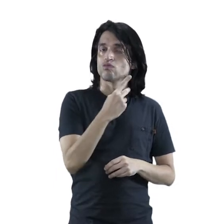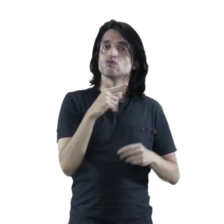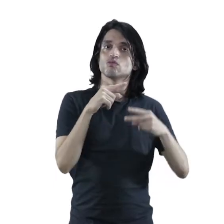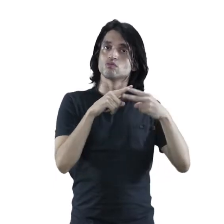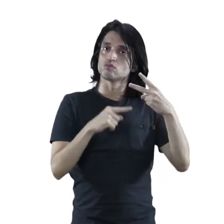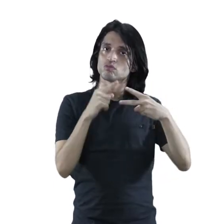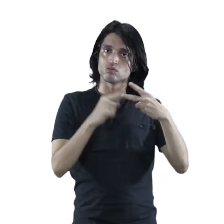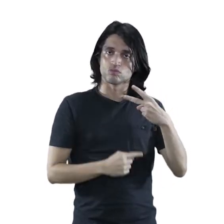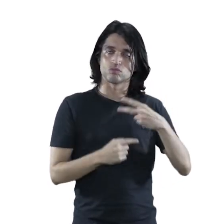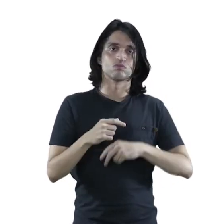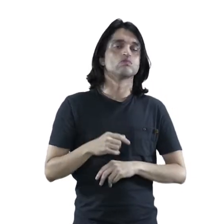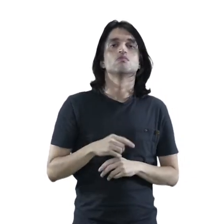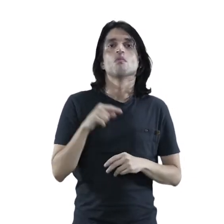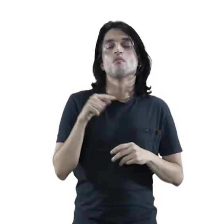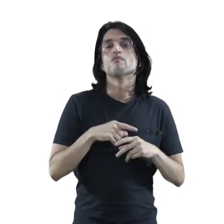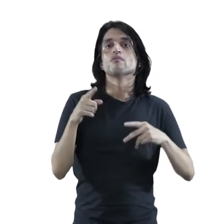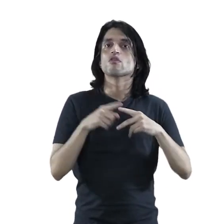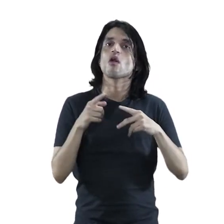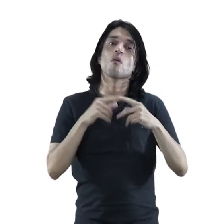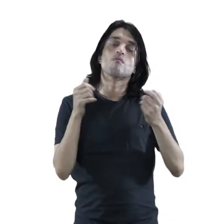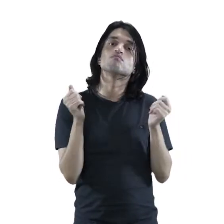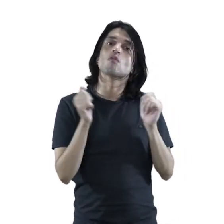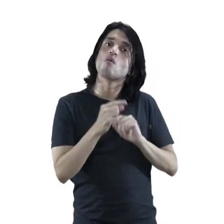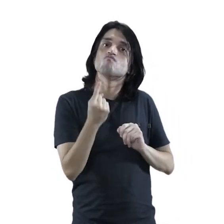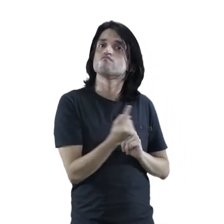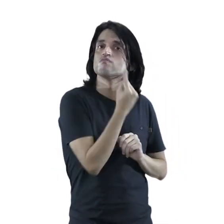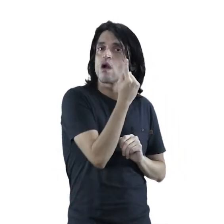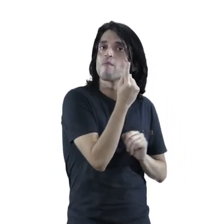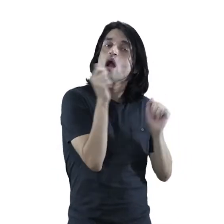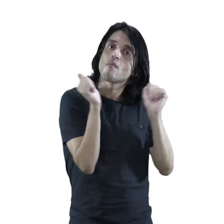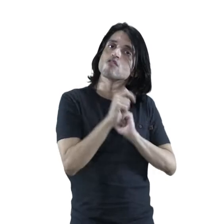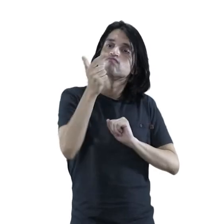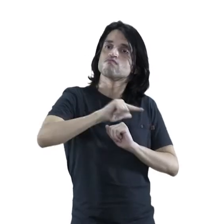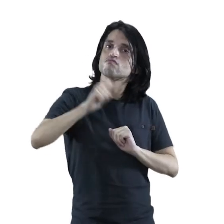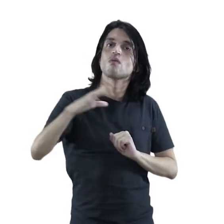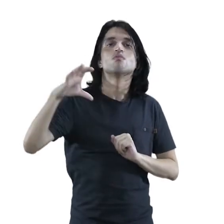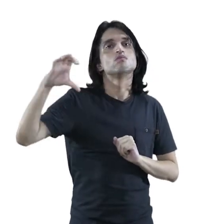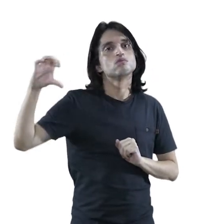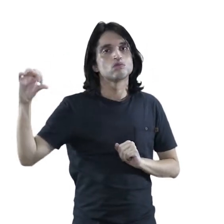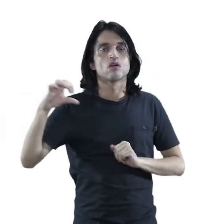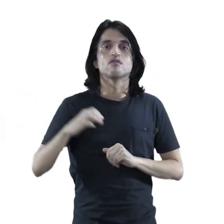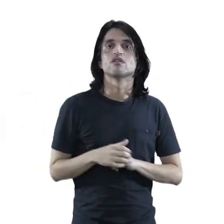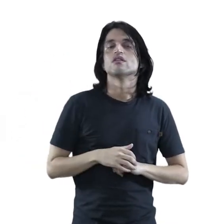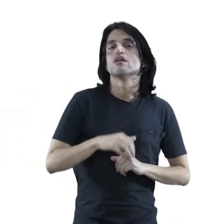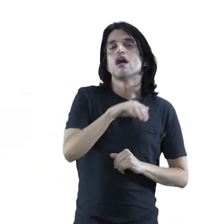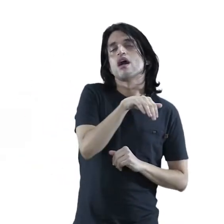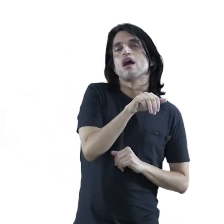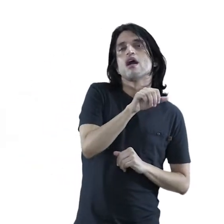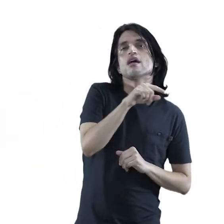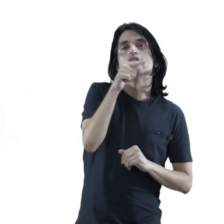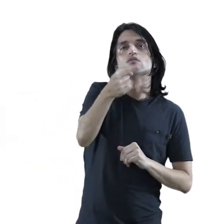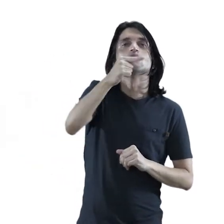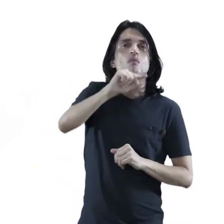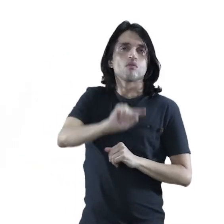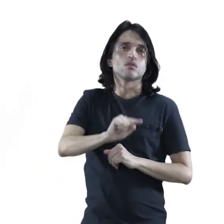cravo, que representava uma unidade e que podia ser repetido 9 vezes no máximo, e a asna, que representava